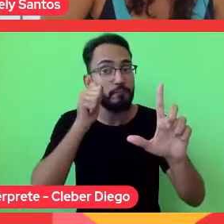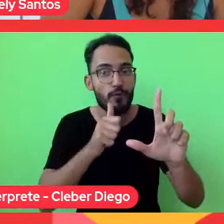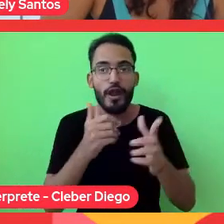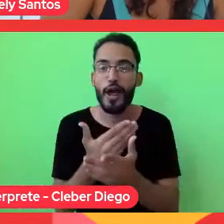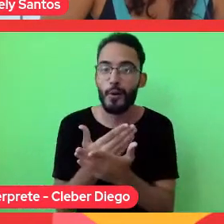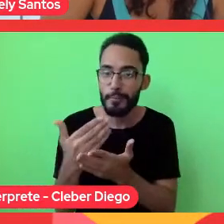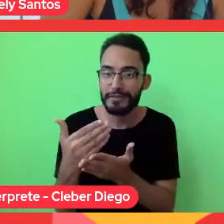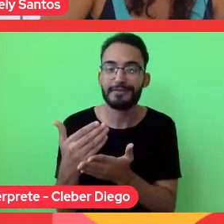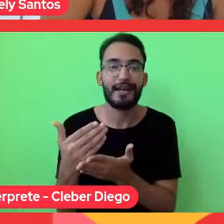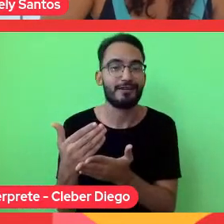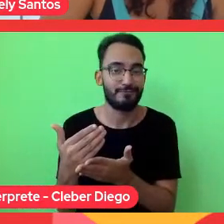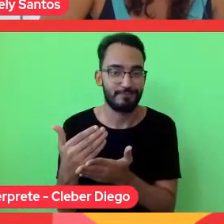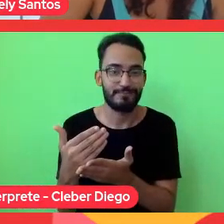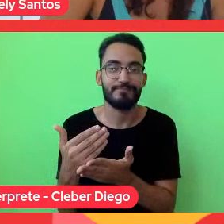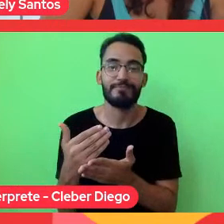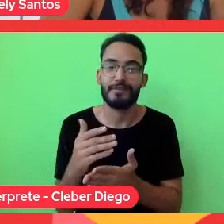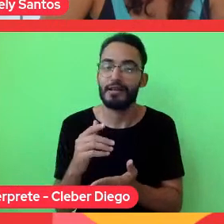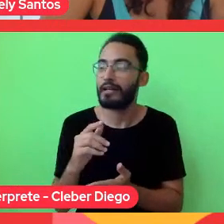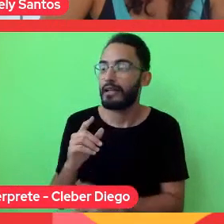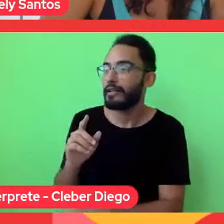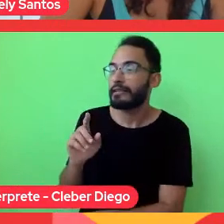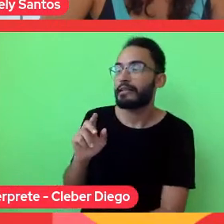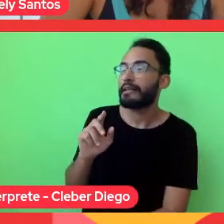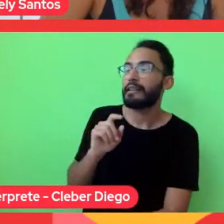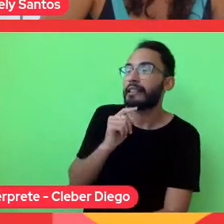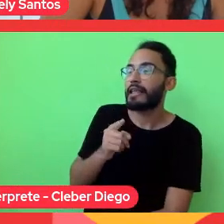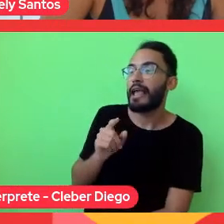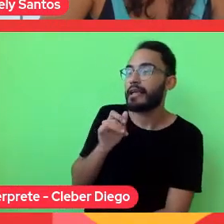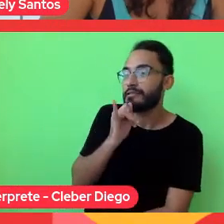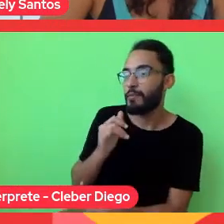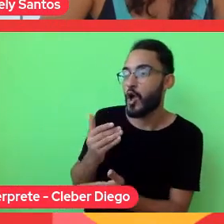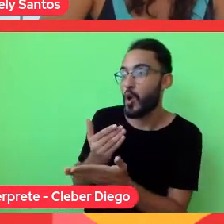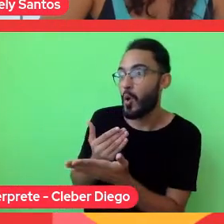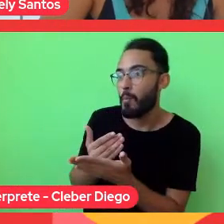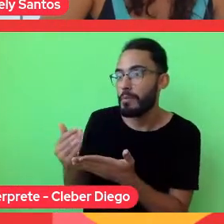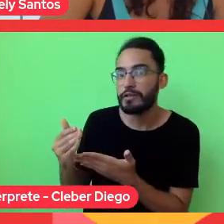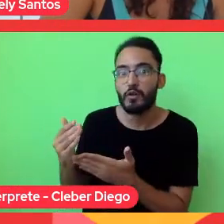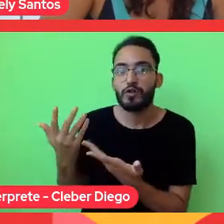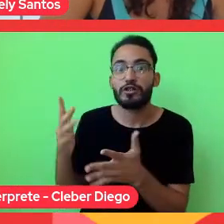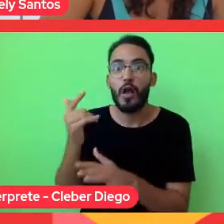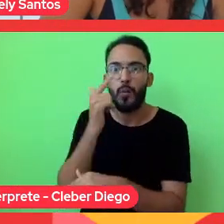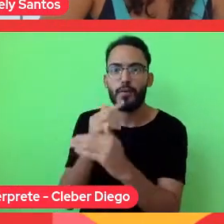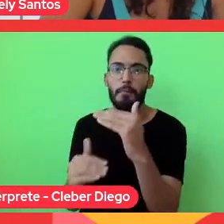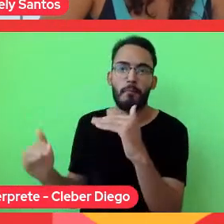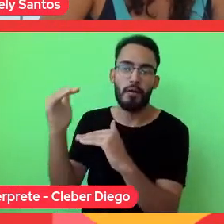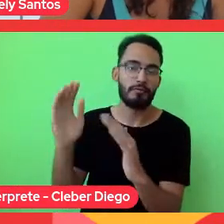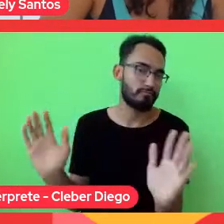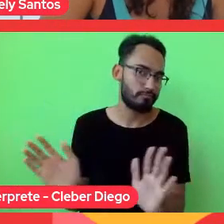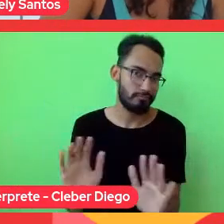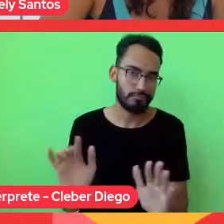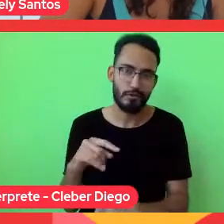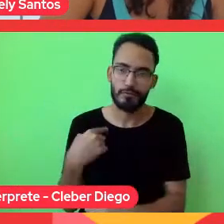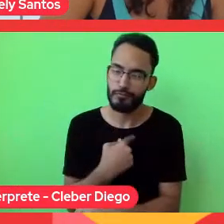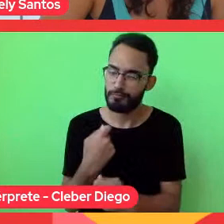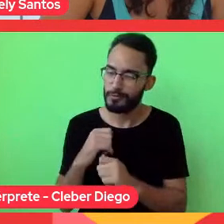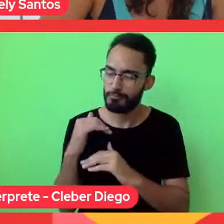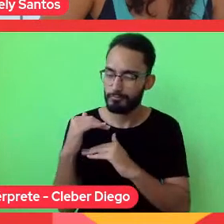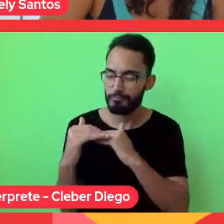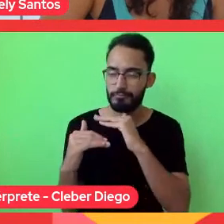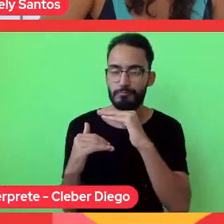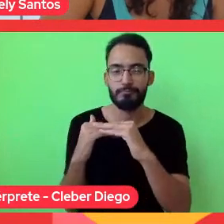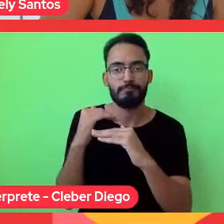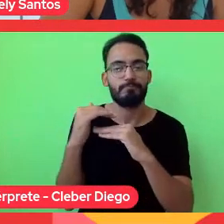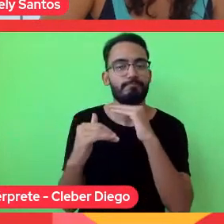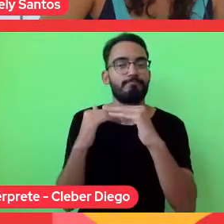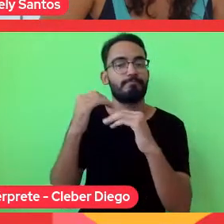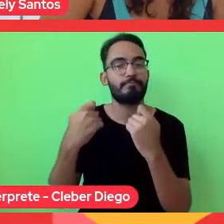começaram, né, ninguém começou no cargo que nós estamos hoje. Nós não começamos no momento que nós estamos hoje, né? A gente